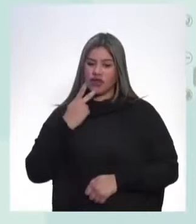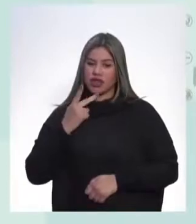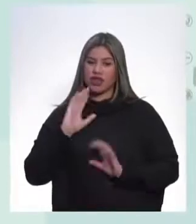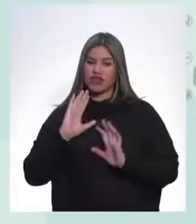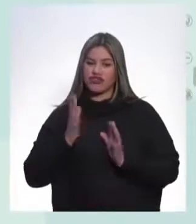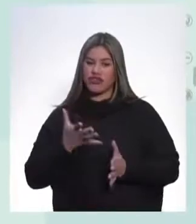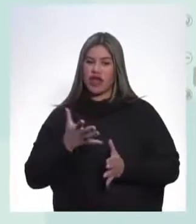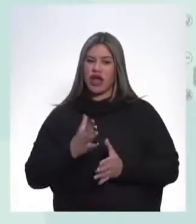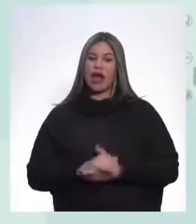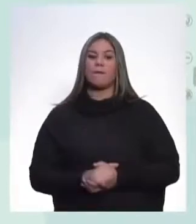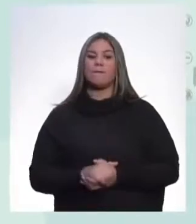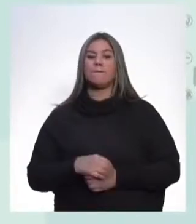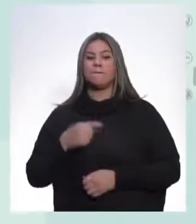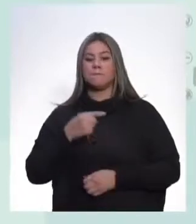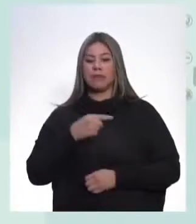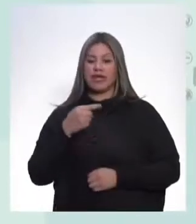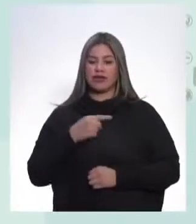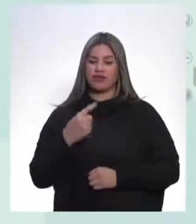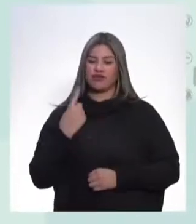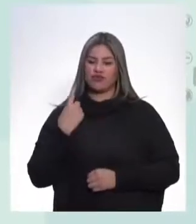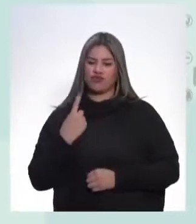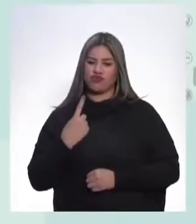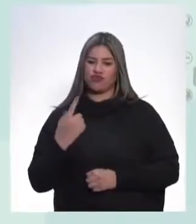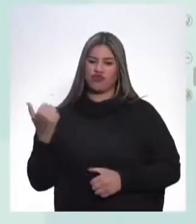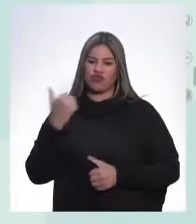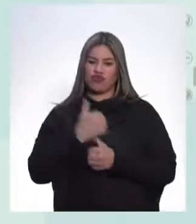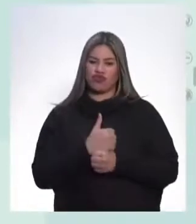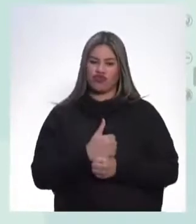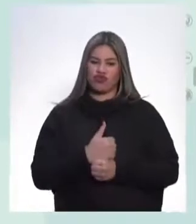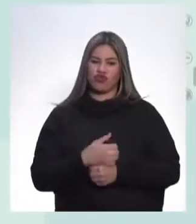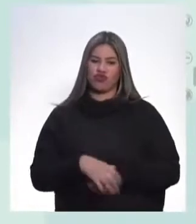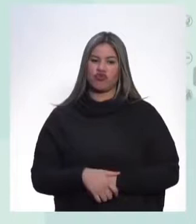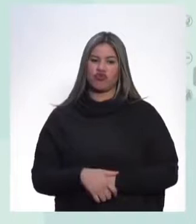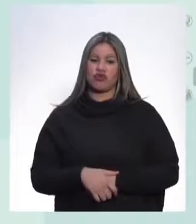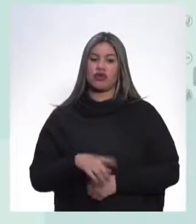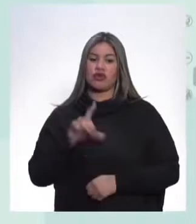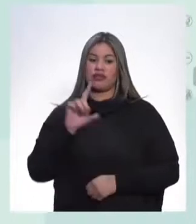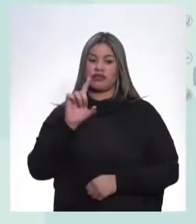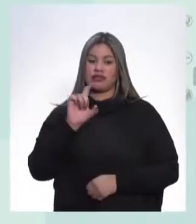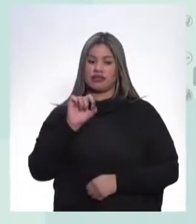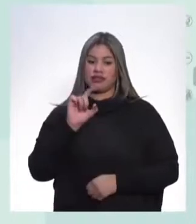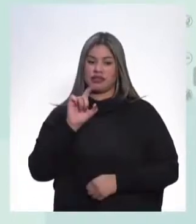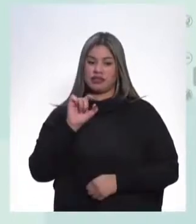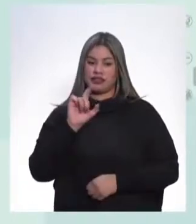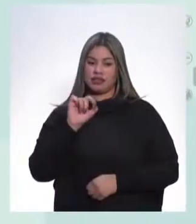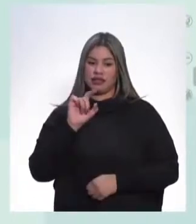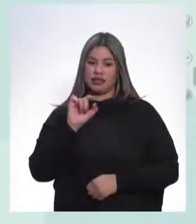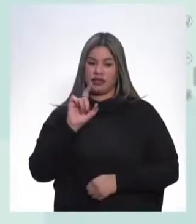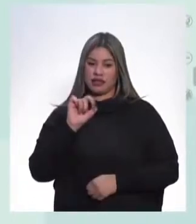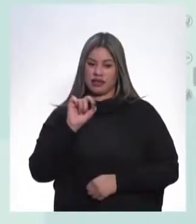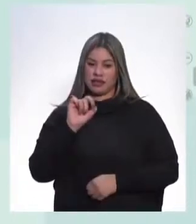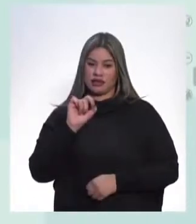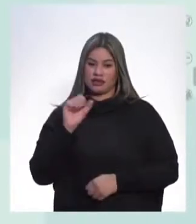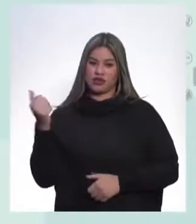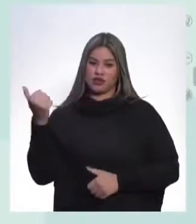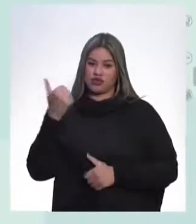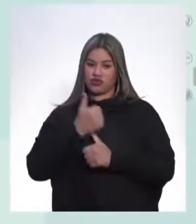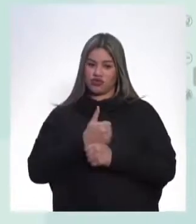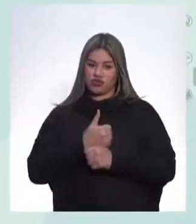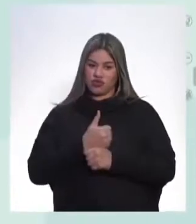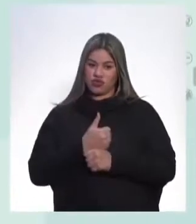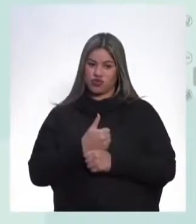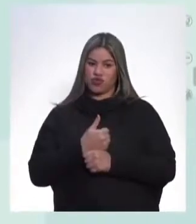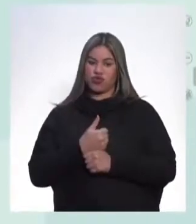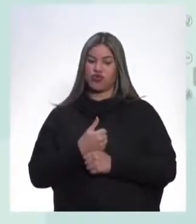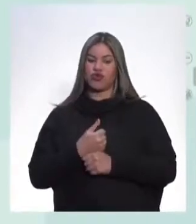quanto? Por menos 1. Então, vai ficar 10, estou só substituindo,